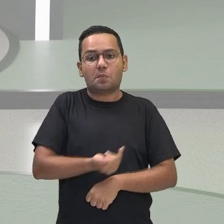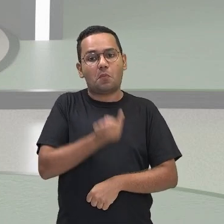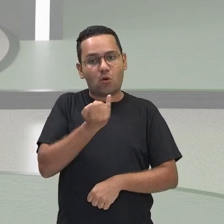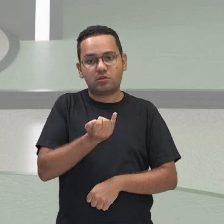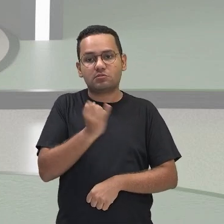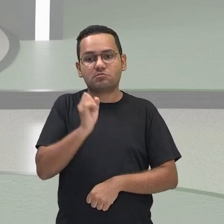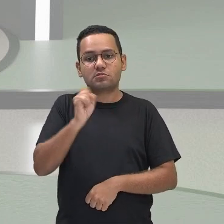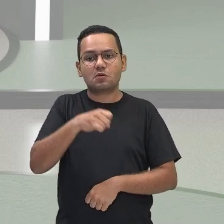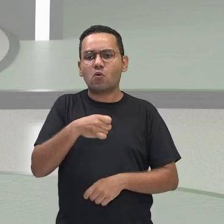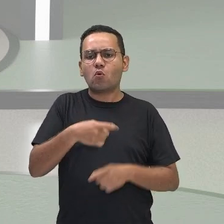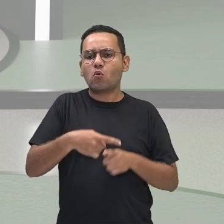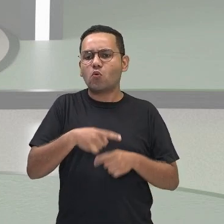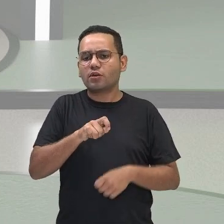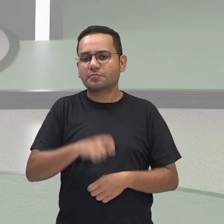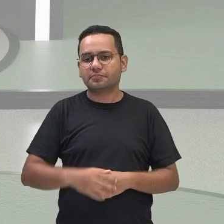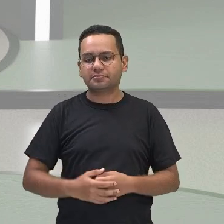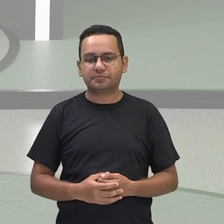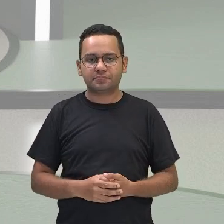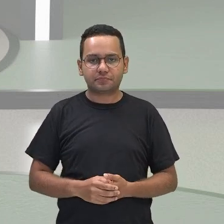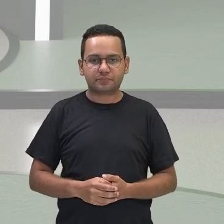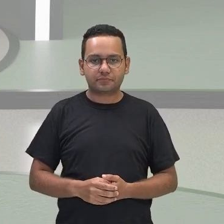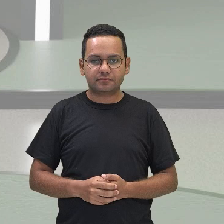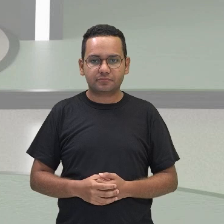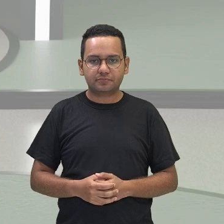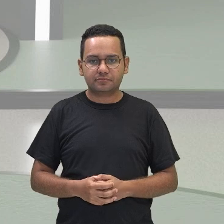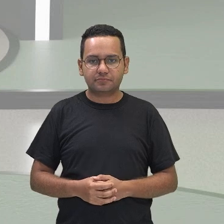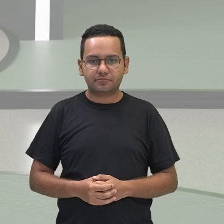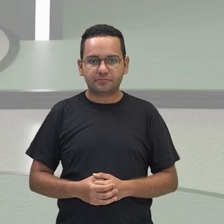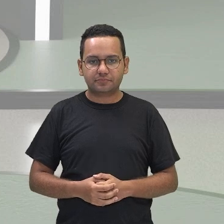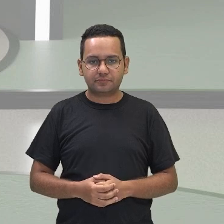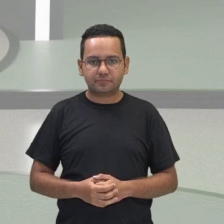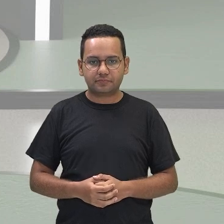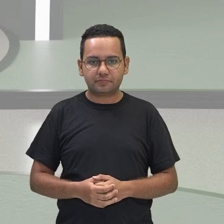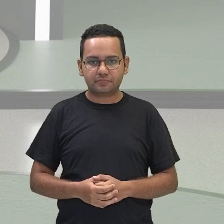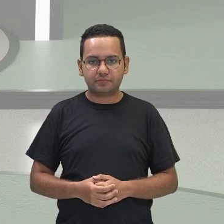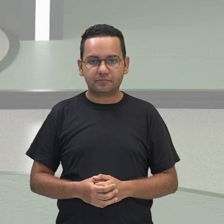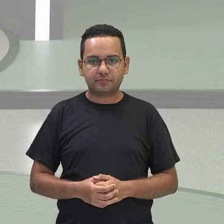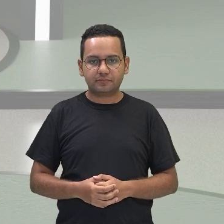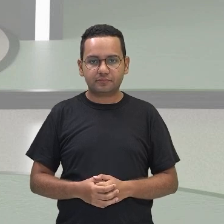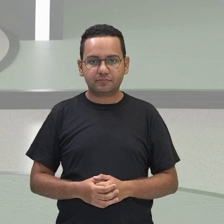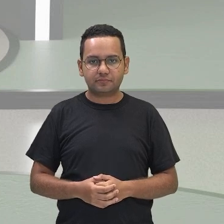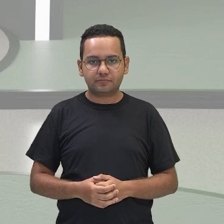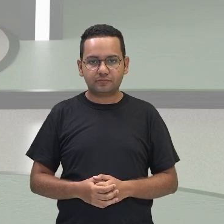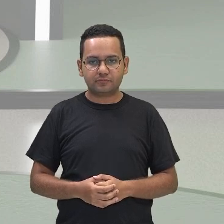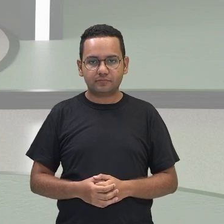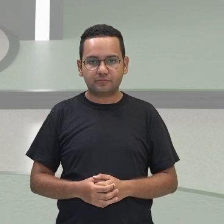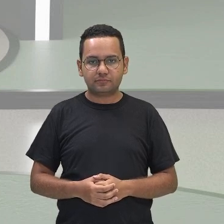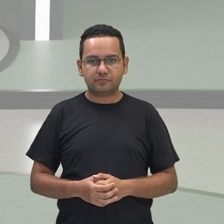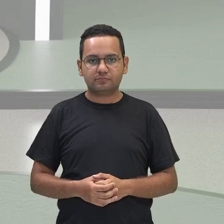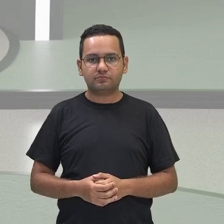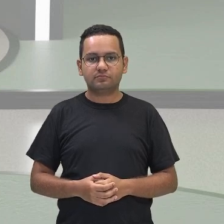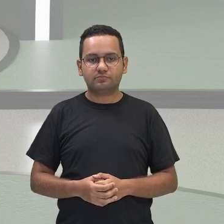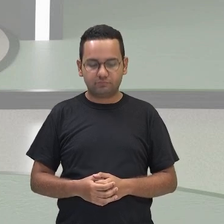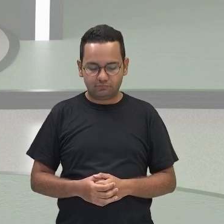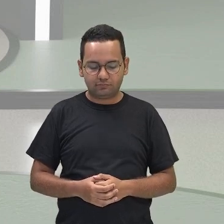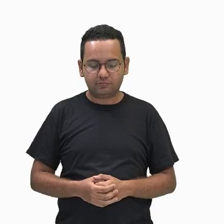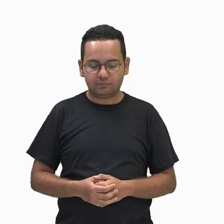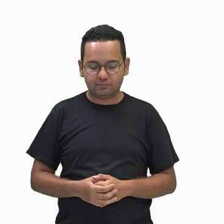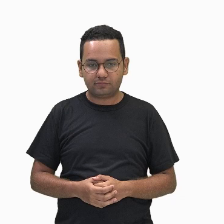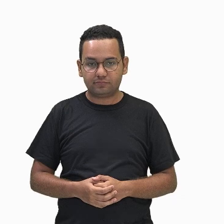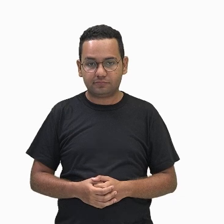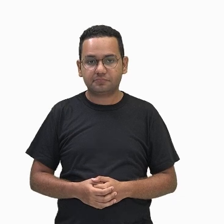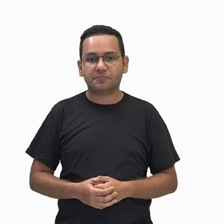função, que é o quê? A produção da nossa medula óssea.